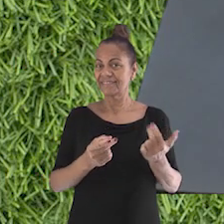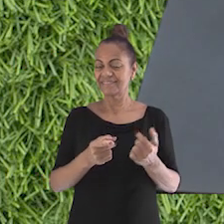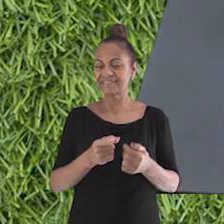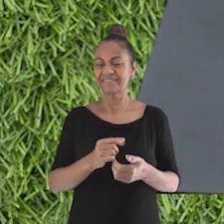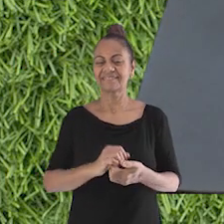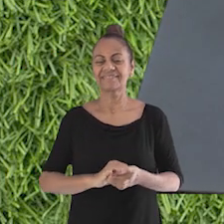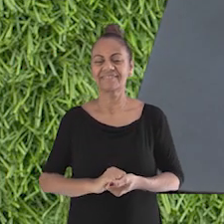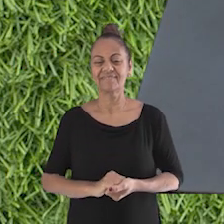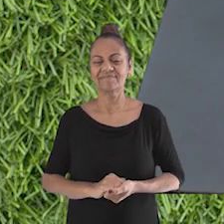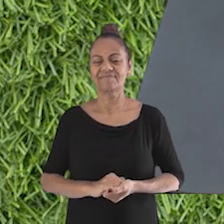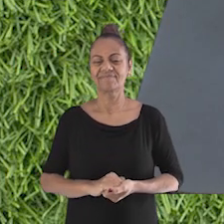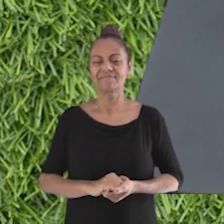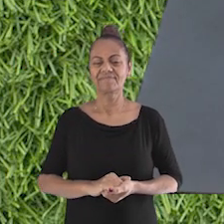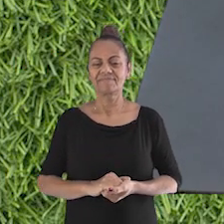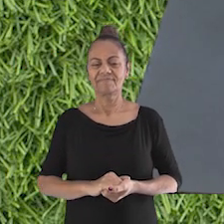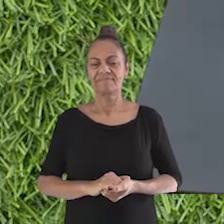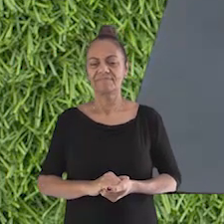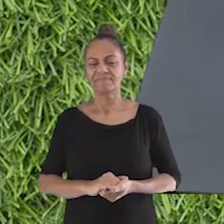Ó.